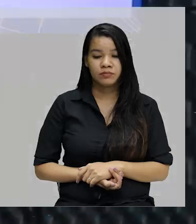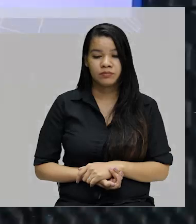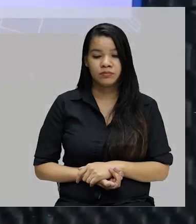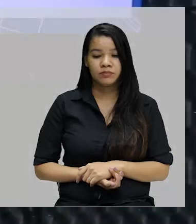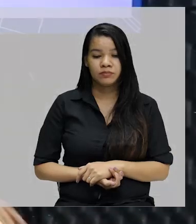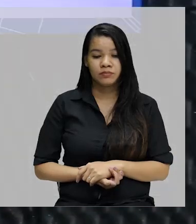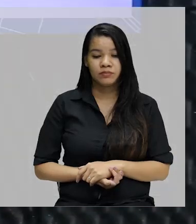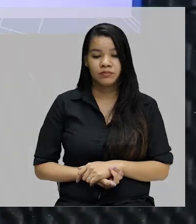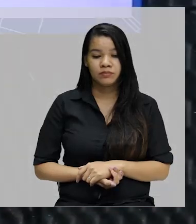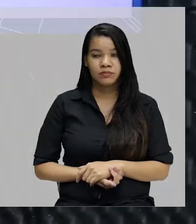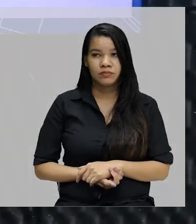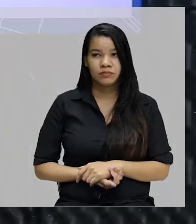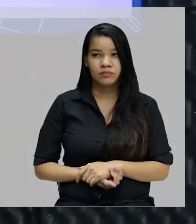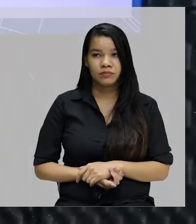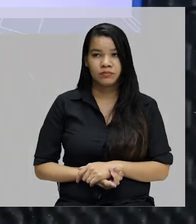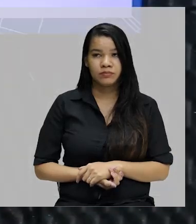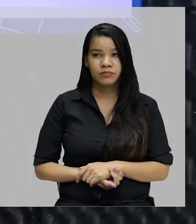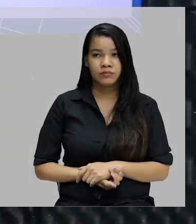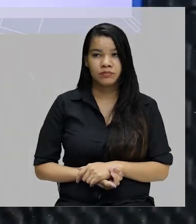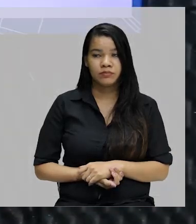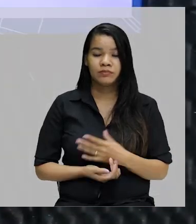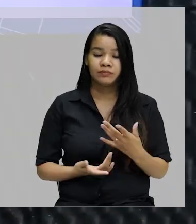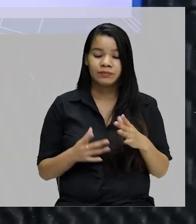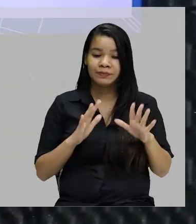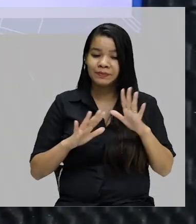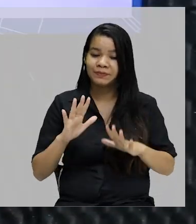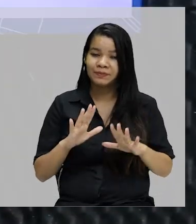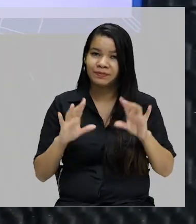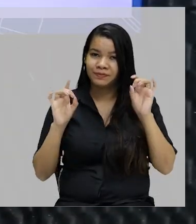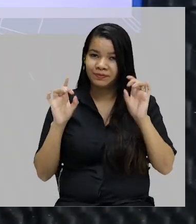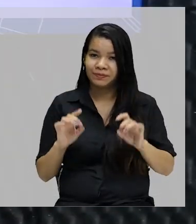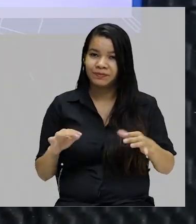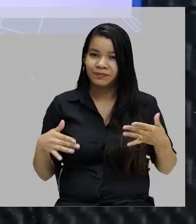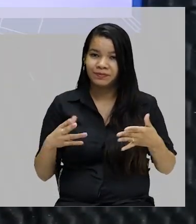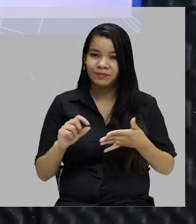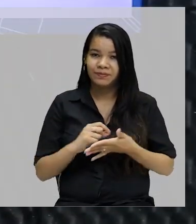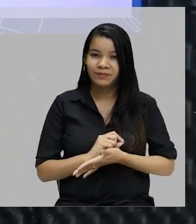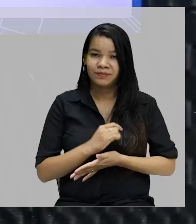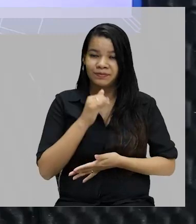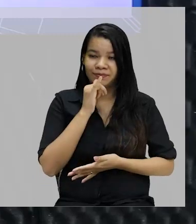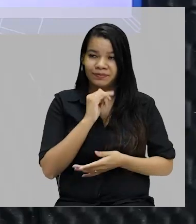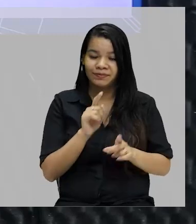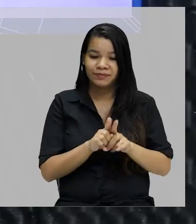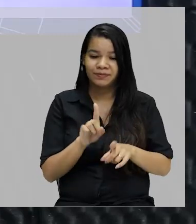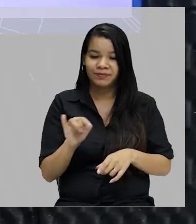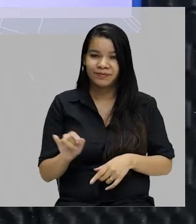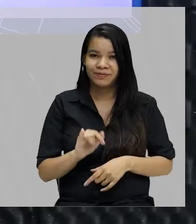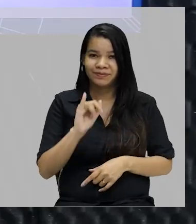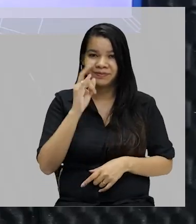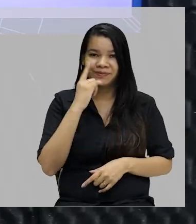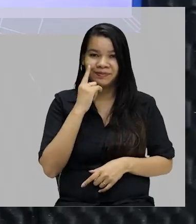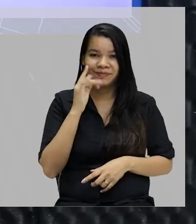Tome cuidado com as intercorrências da língua, principalmente na hora de escrever, tá? Falar também é importante.